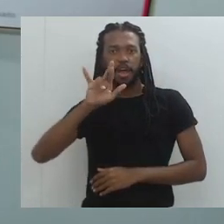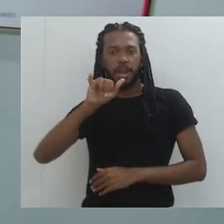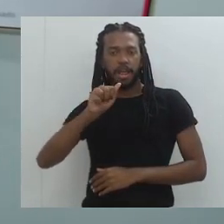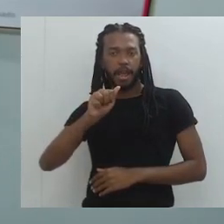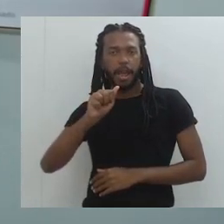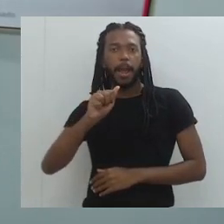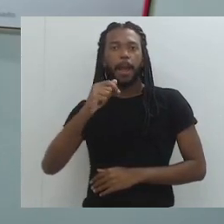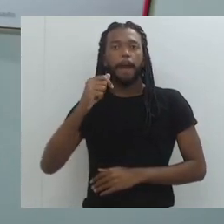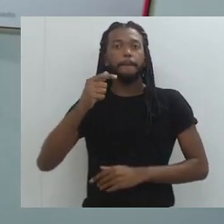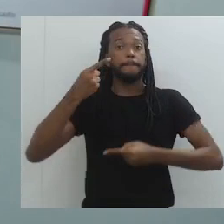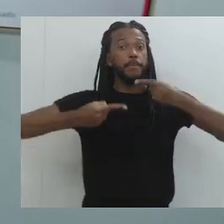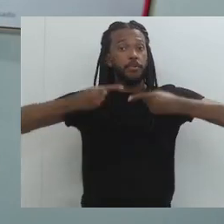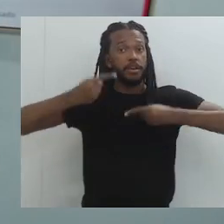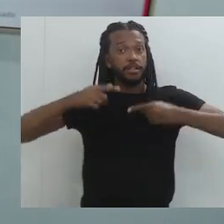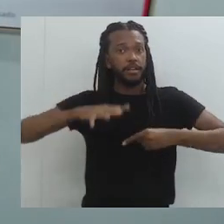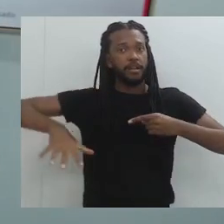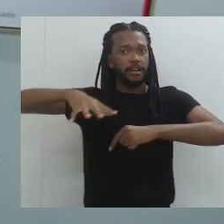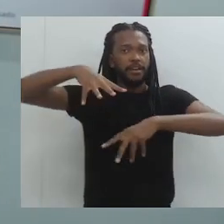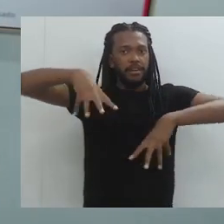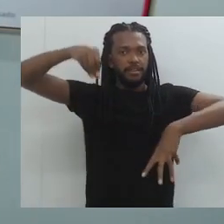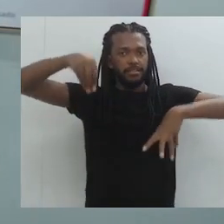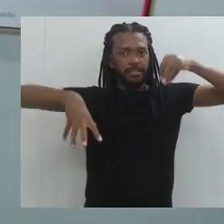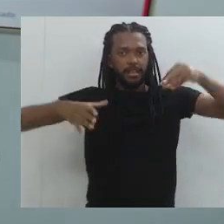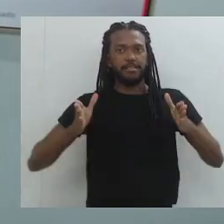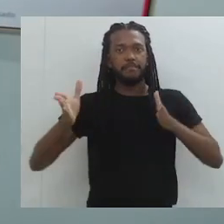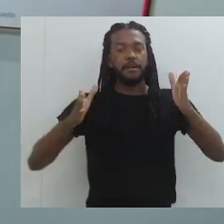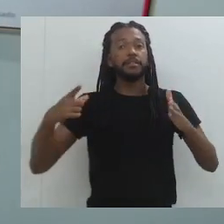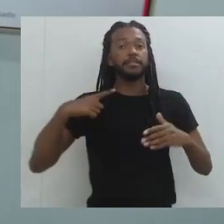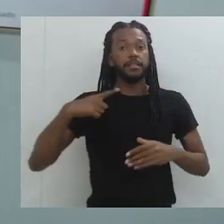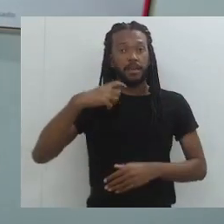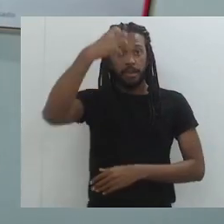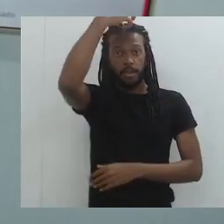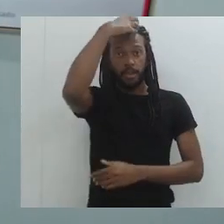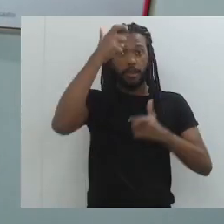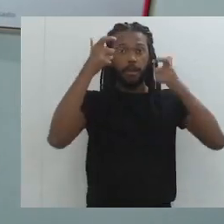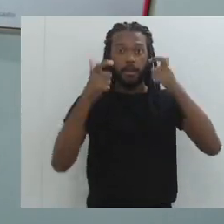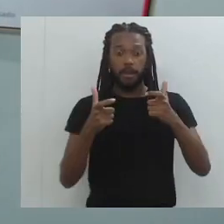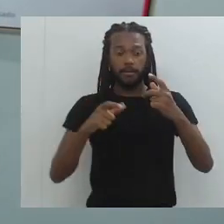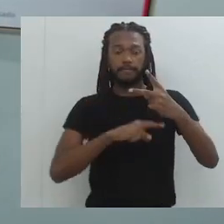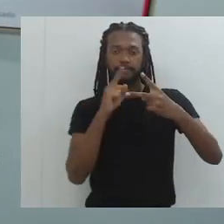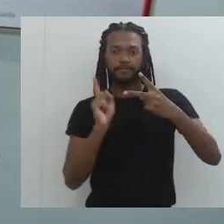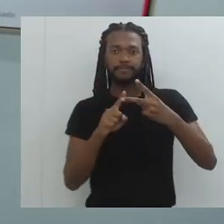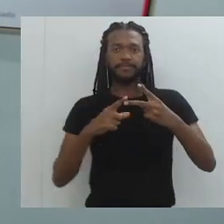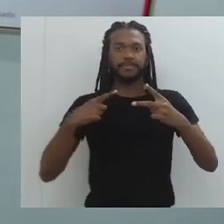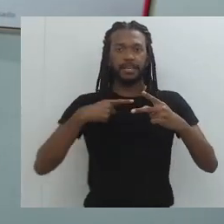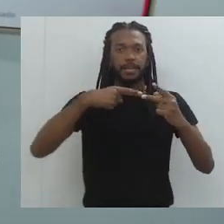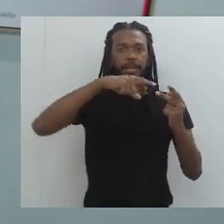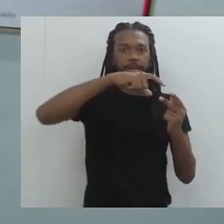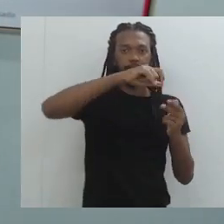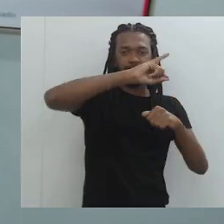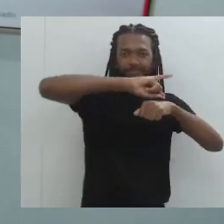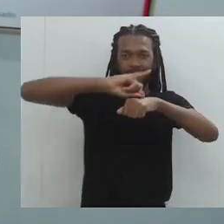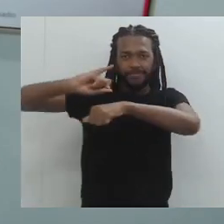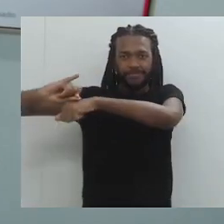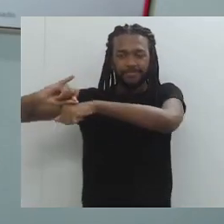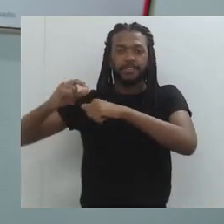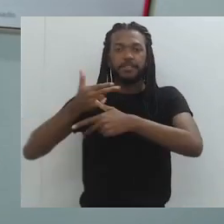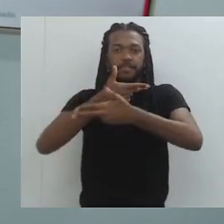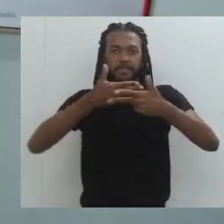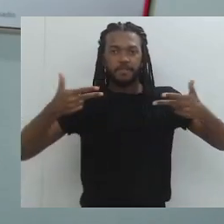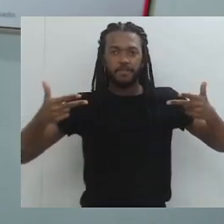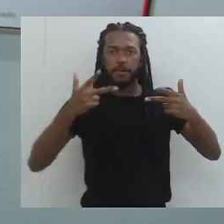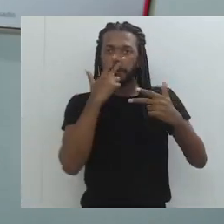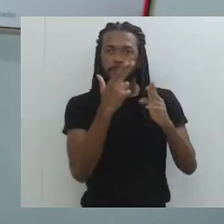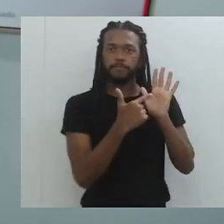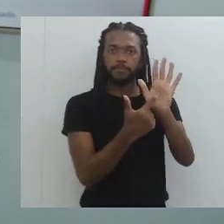da Idade Média. A gente tem um rei, a gente tem os estados sociais sendo